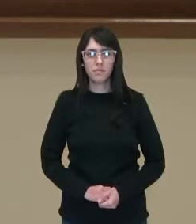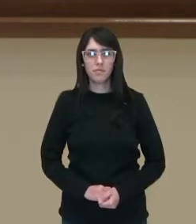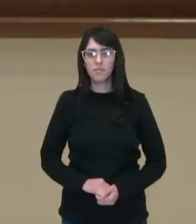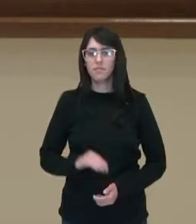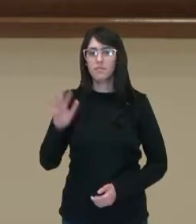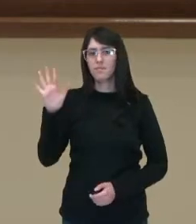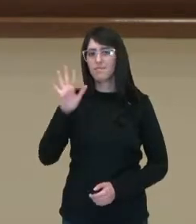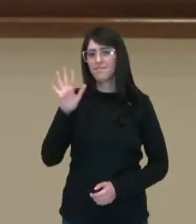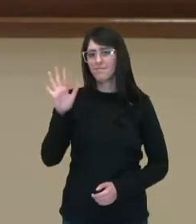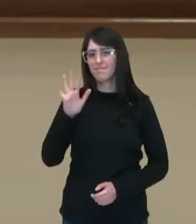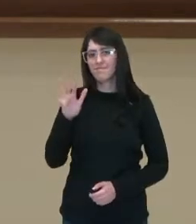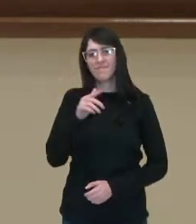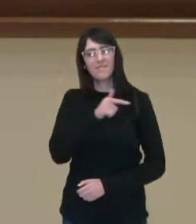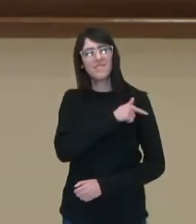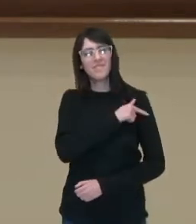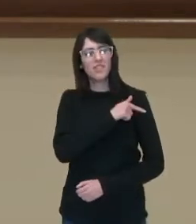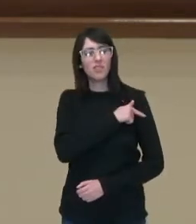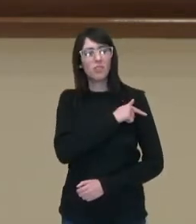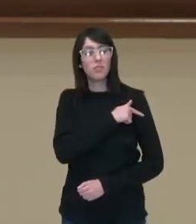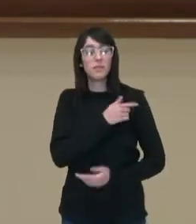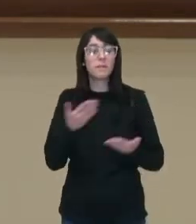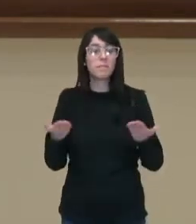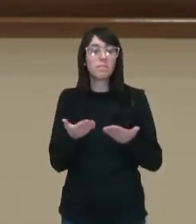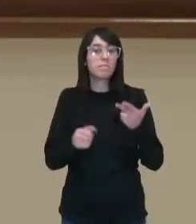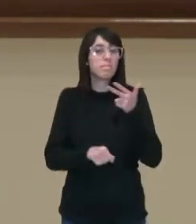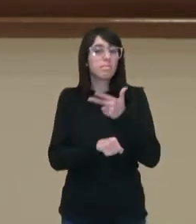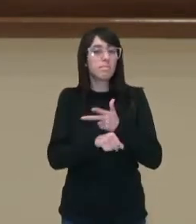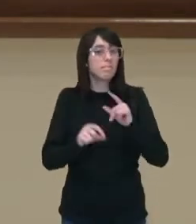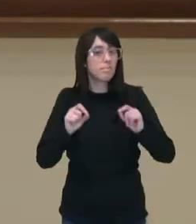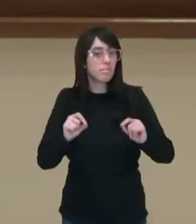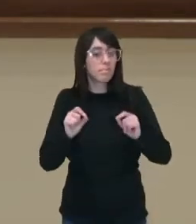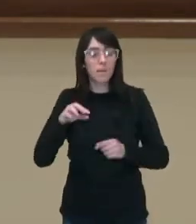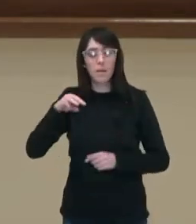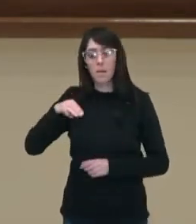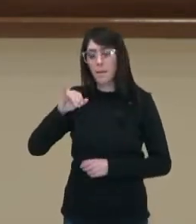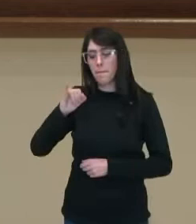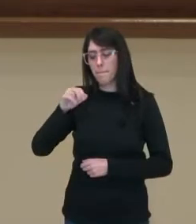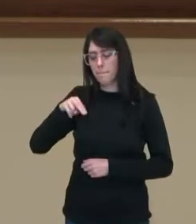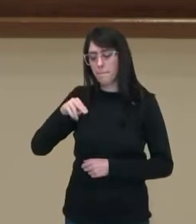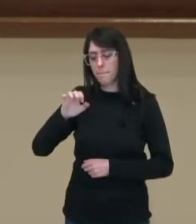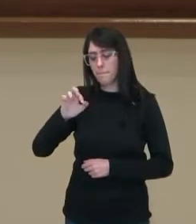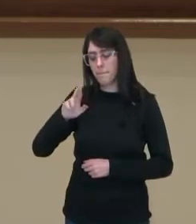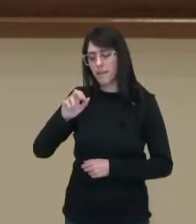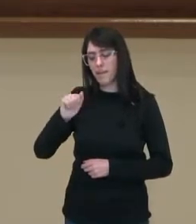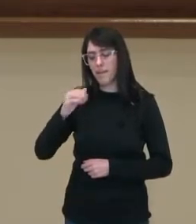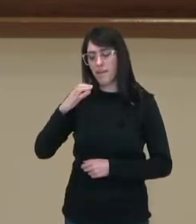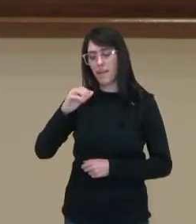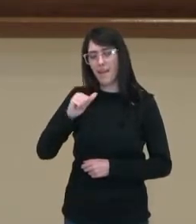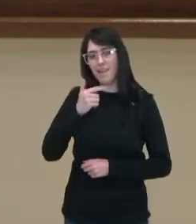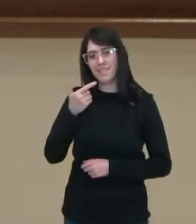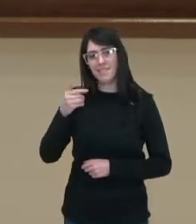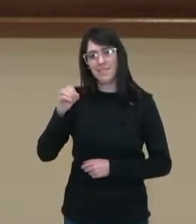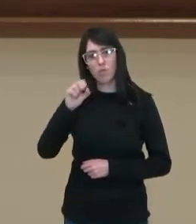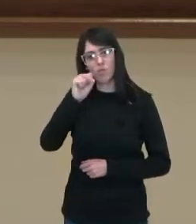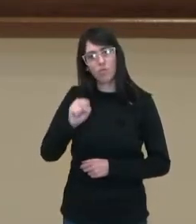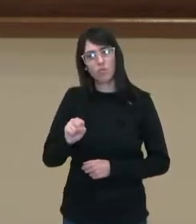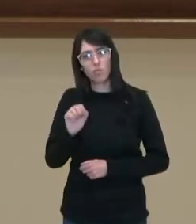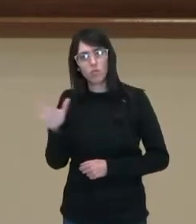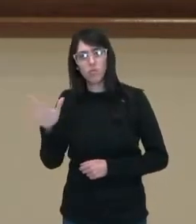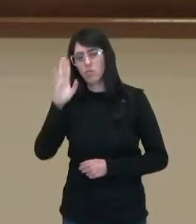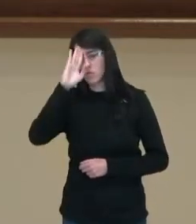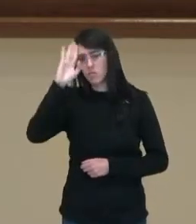Olá, estudantes do sétimo ano. Neste vídeo vamos falar sobre a mineração na região Sudeste.